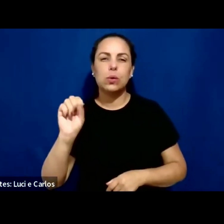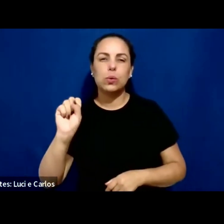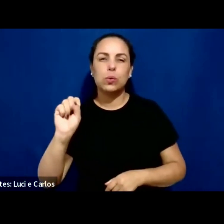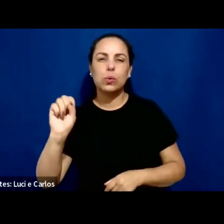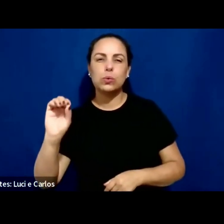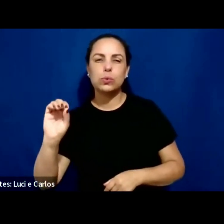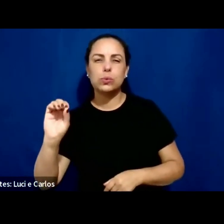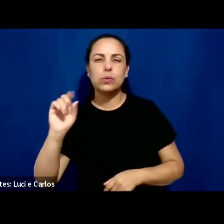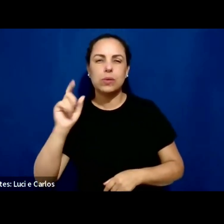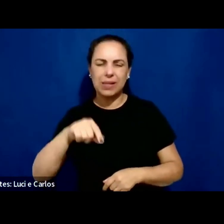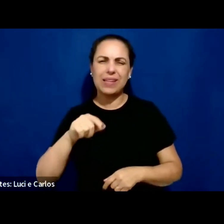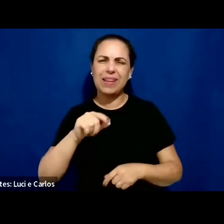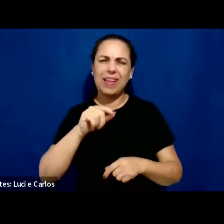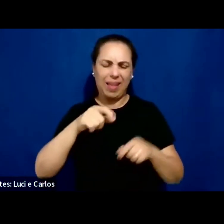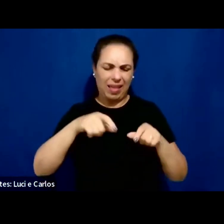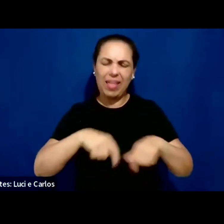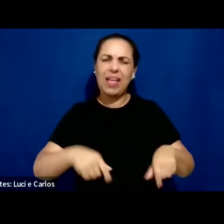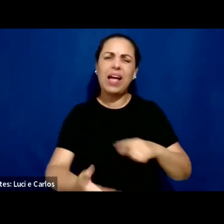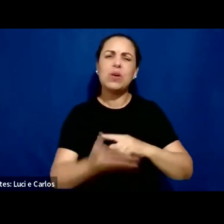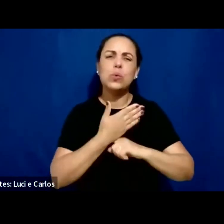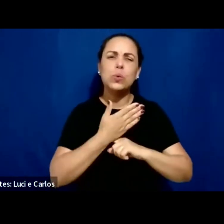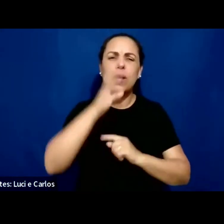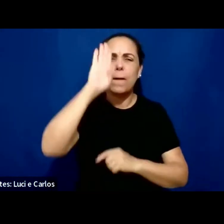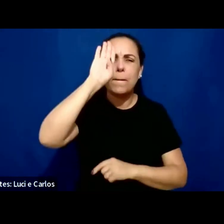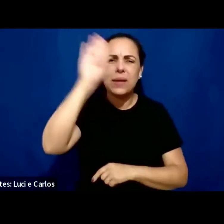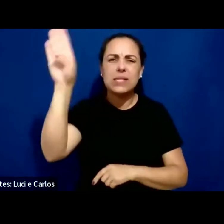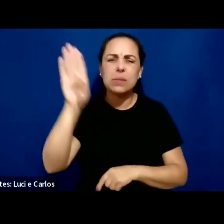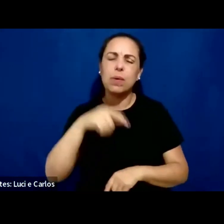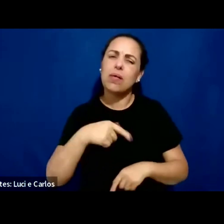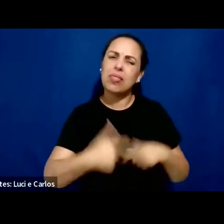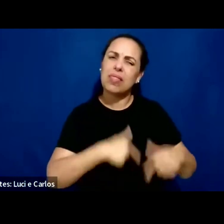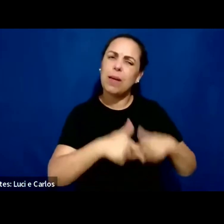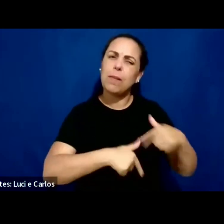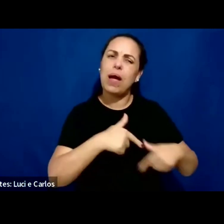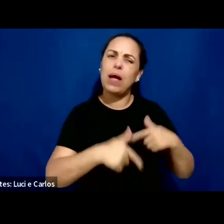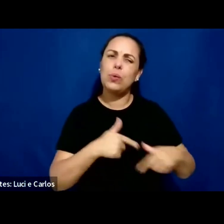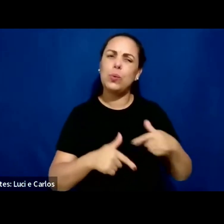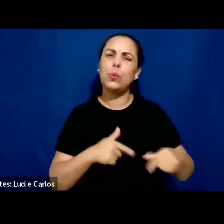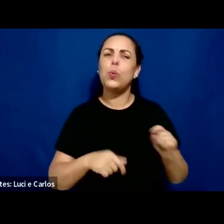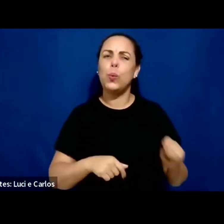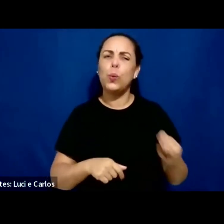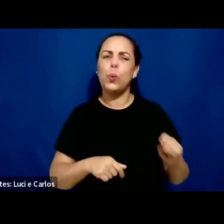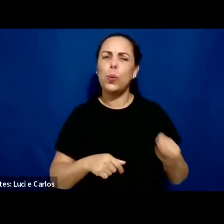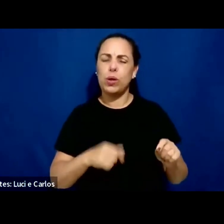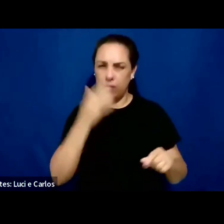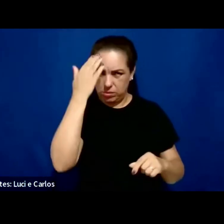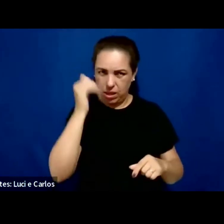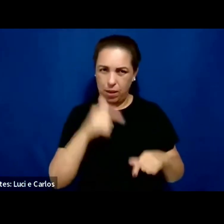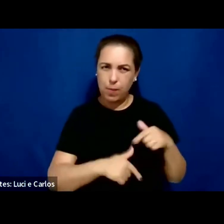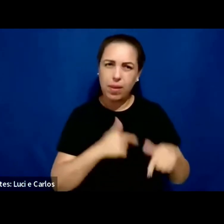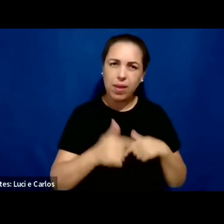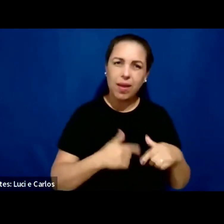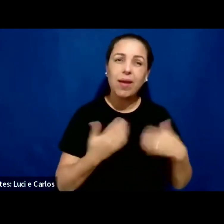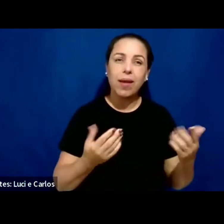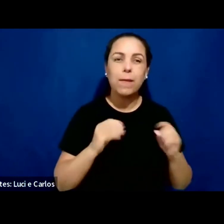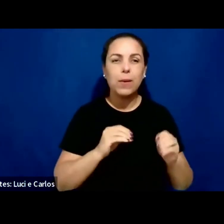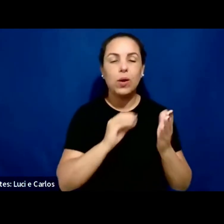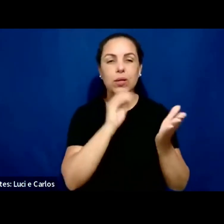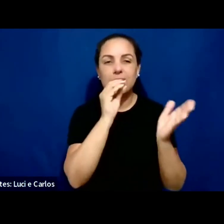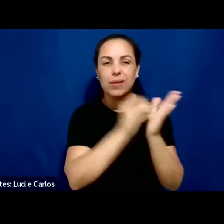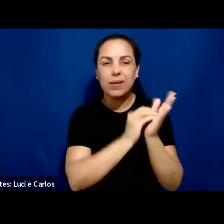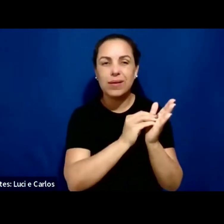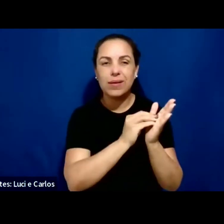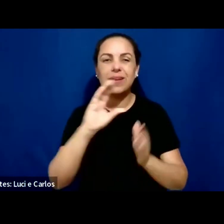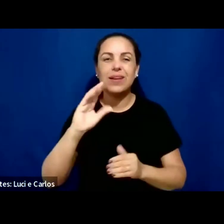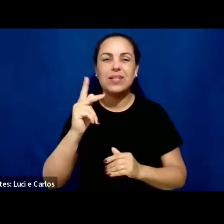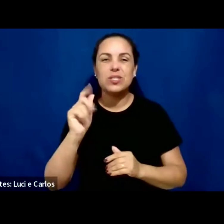chat. Bota aí. Qual é a principal função do intestino grosso? Quem acertar vai ganhar um